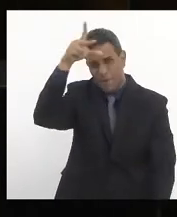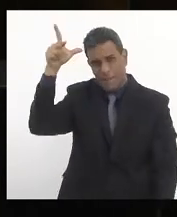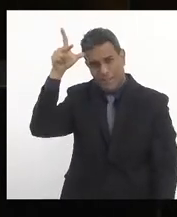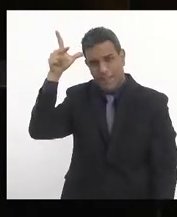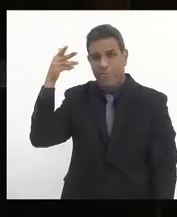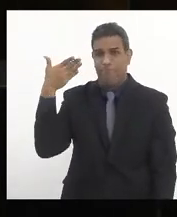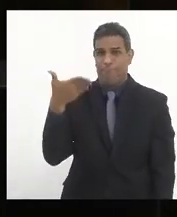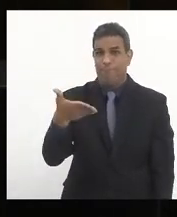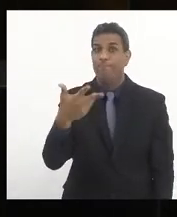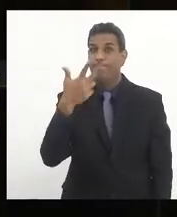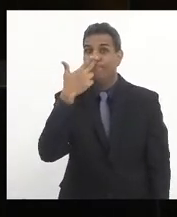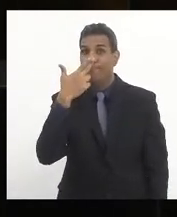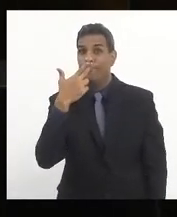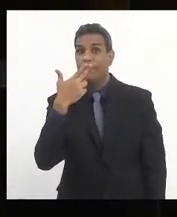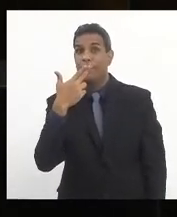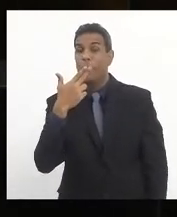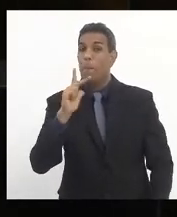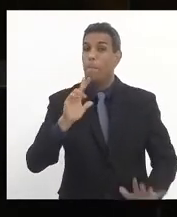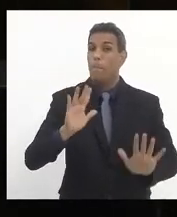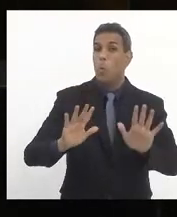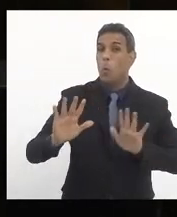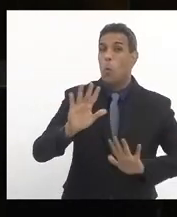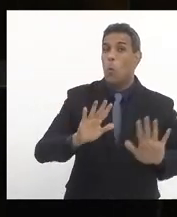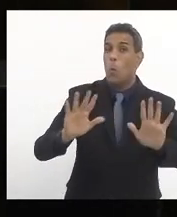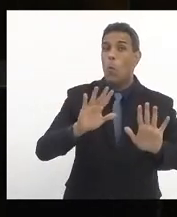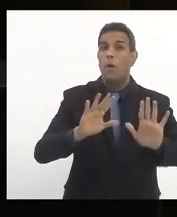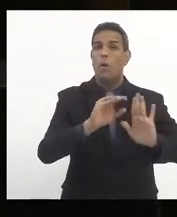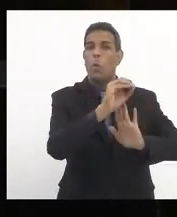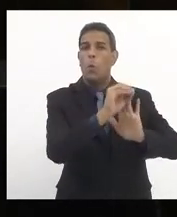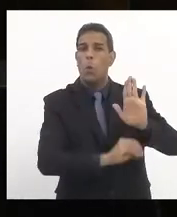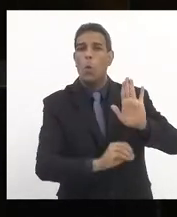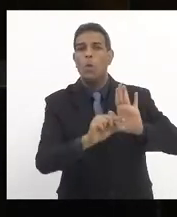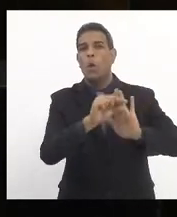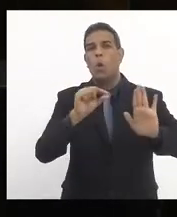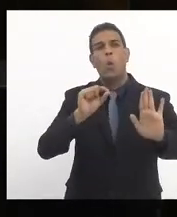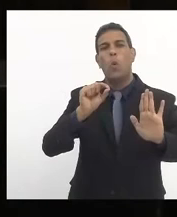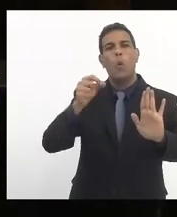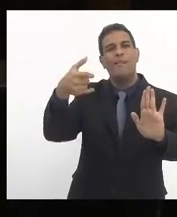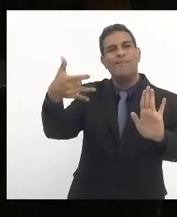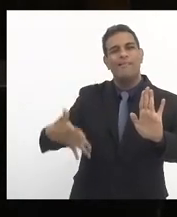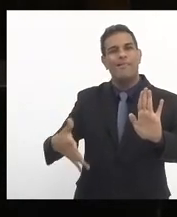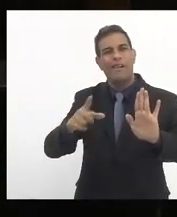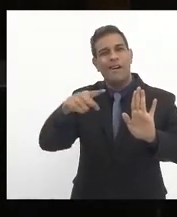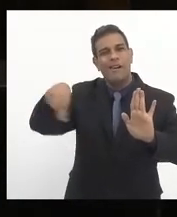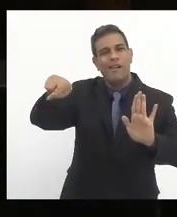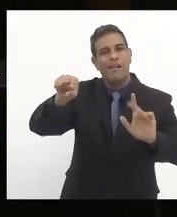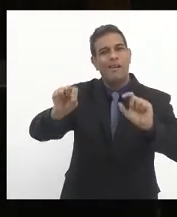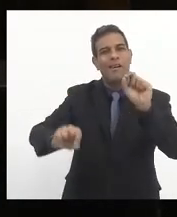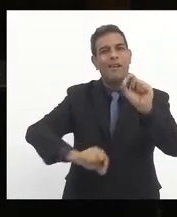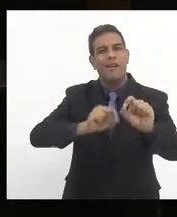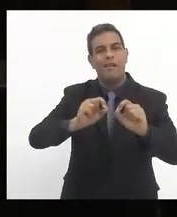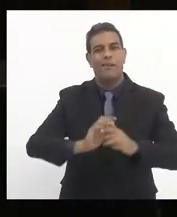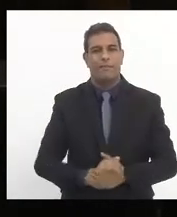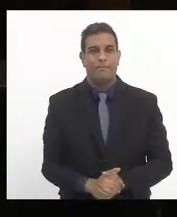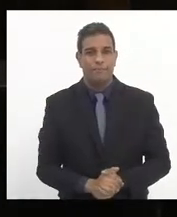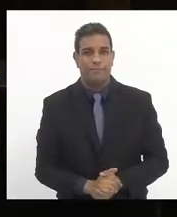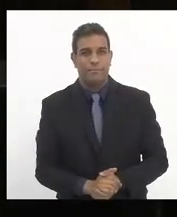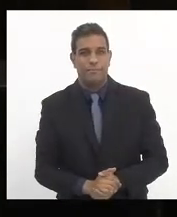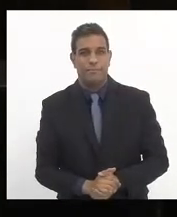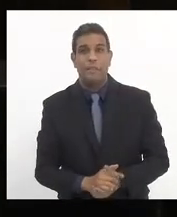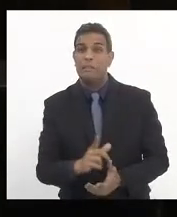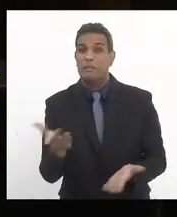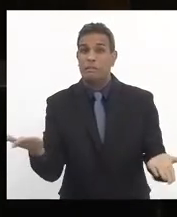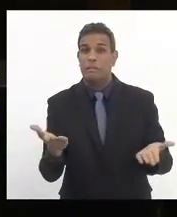E isso traz alguns problemas, tá, tal documento. O primeiro questionamento que está havendo nas